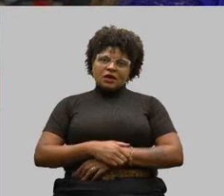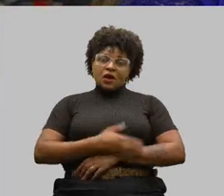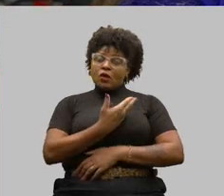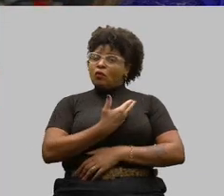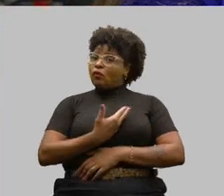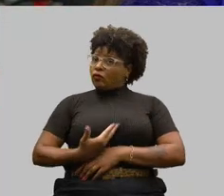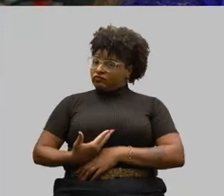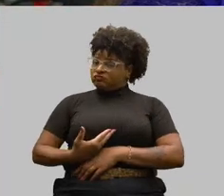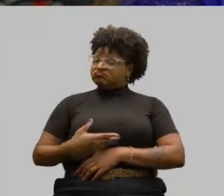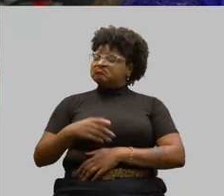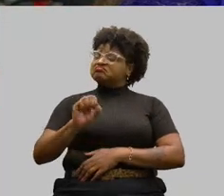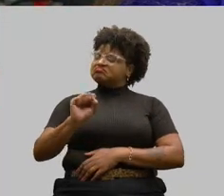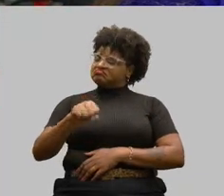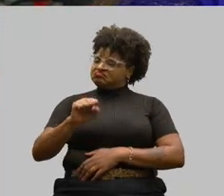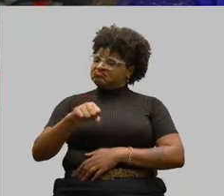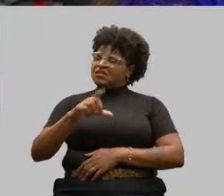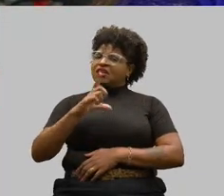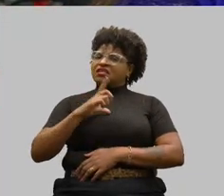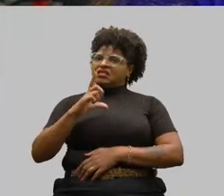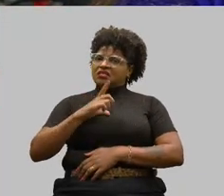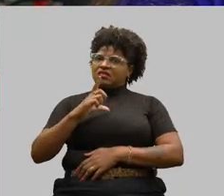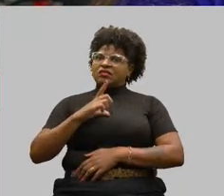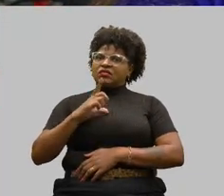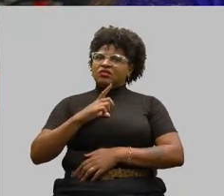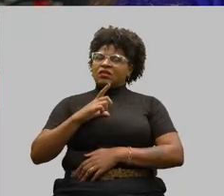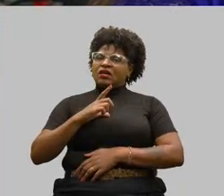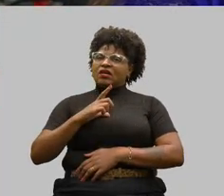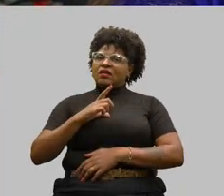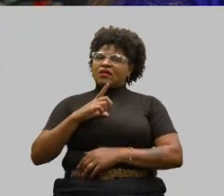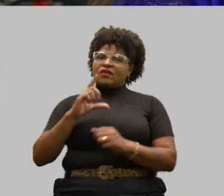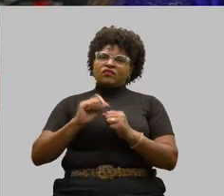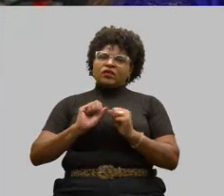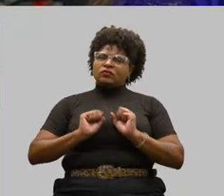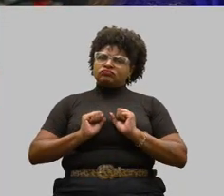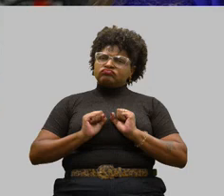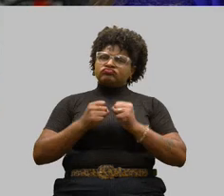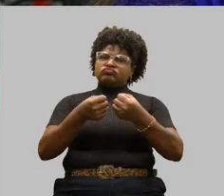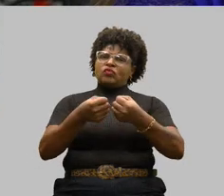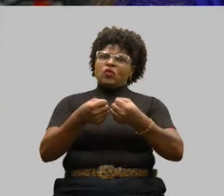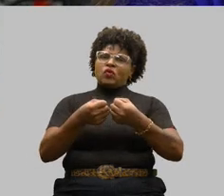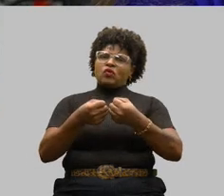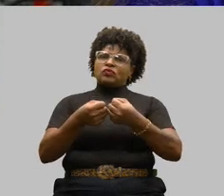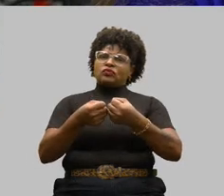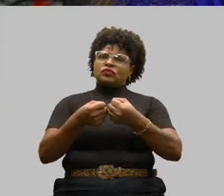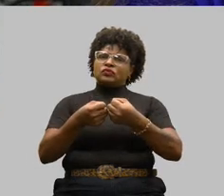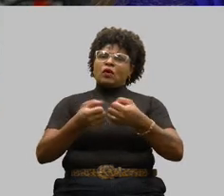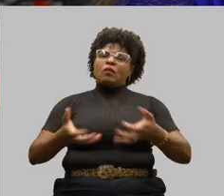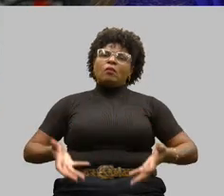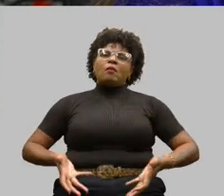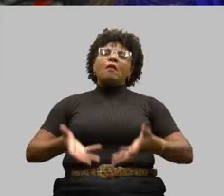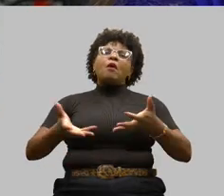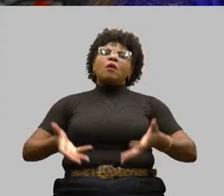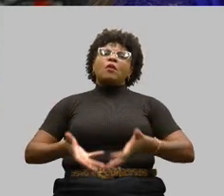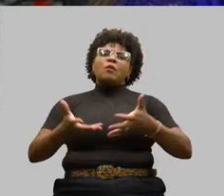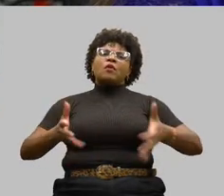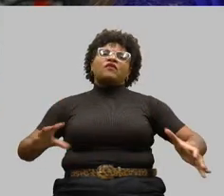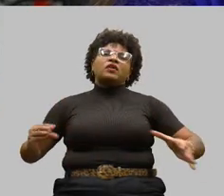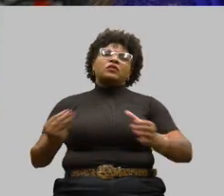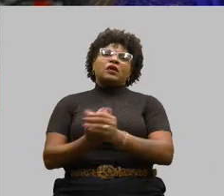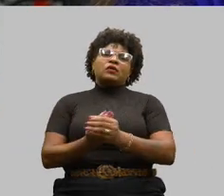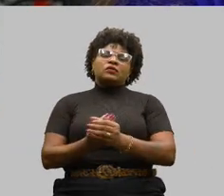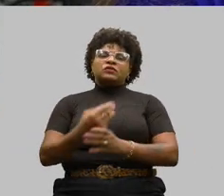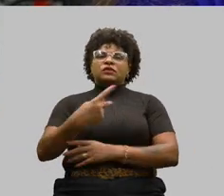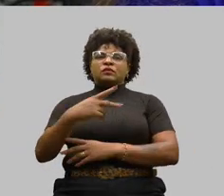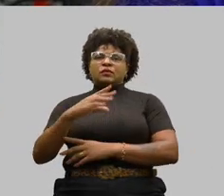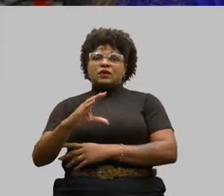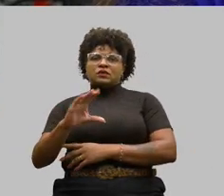diversos esforços no sentido de trabalhar a inclusão produtiva das pessoas com deficiência